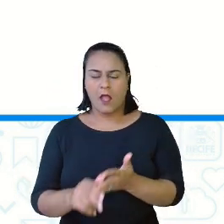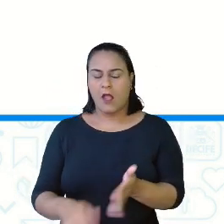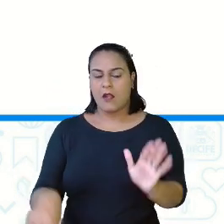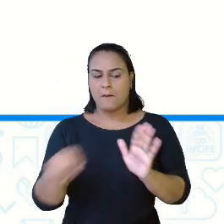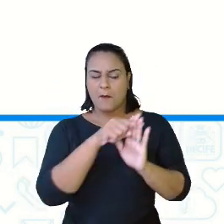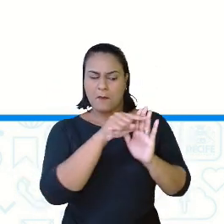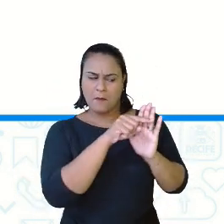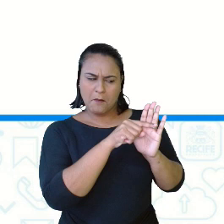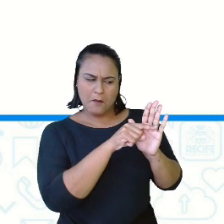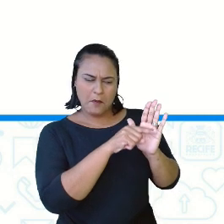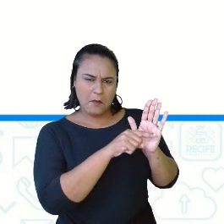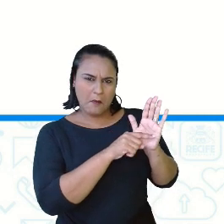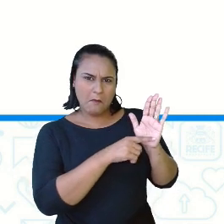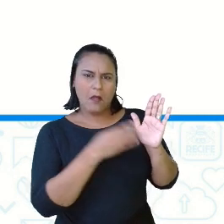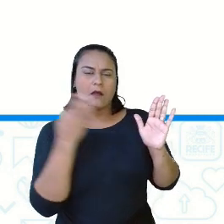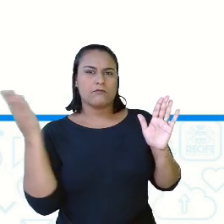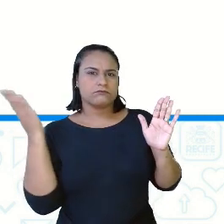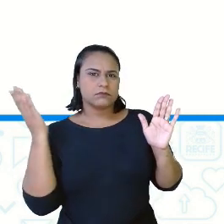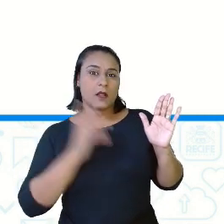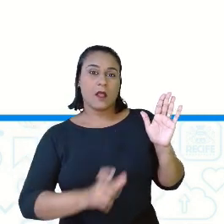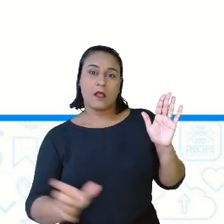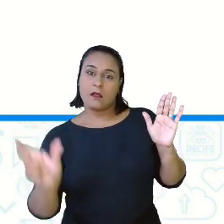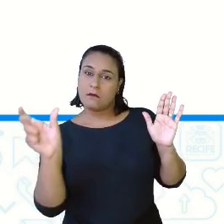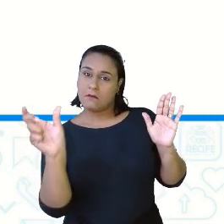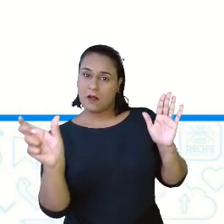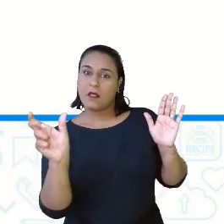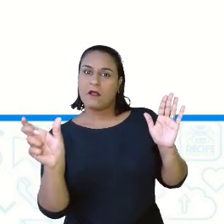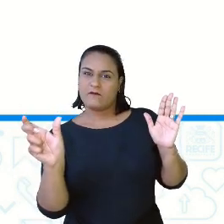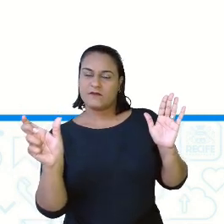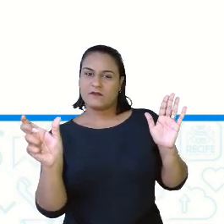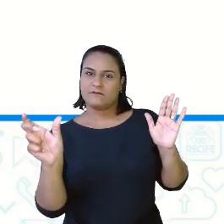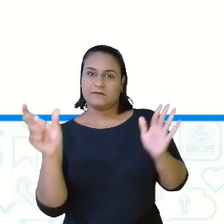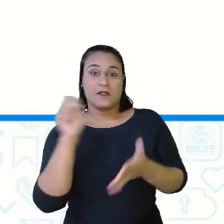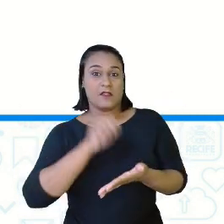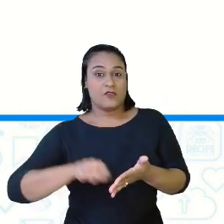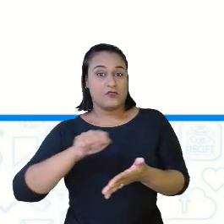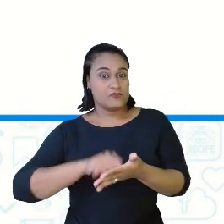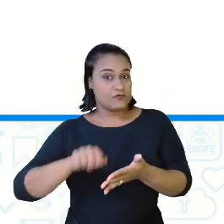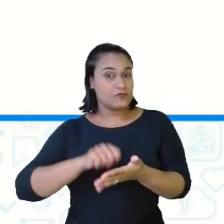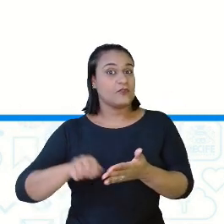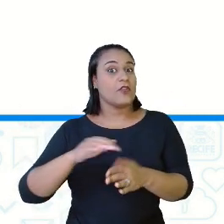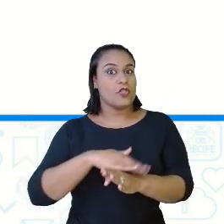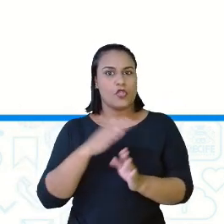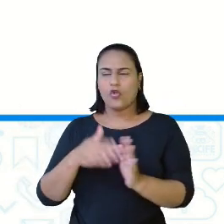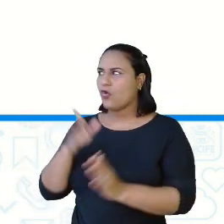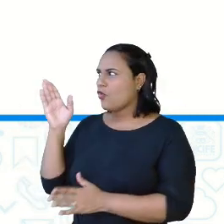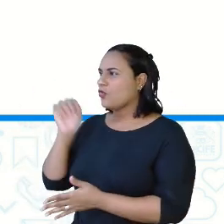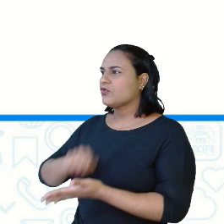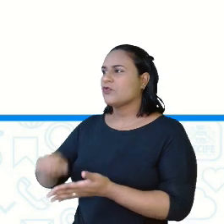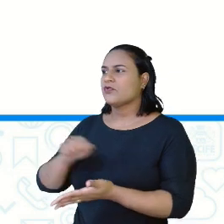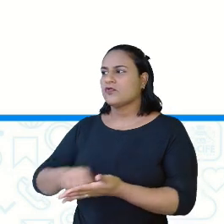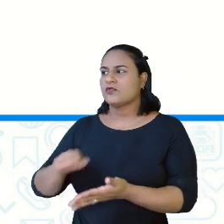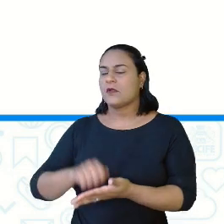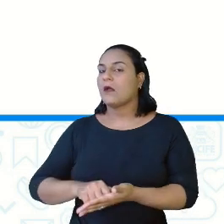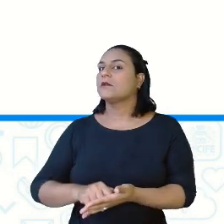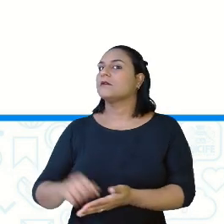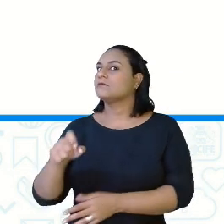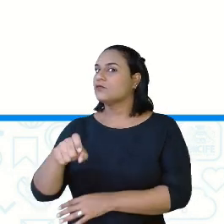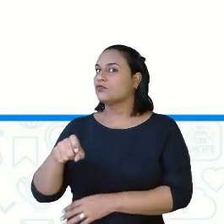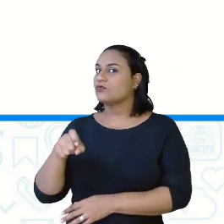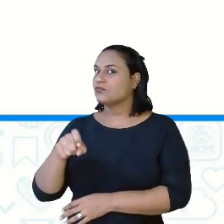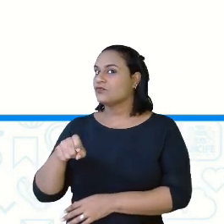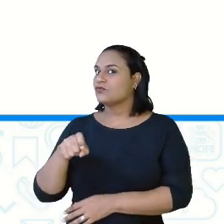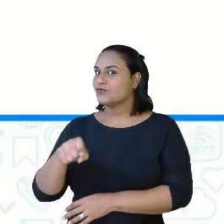graxa, puxar, relaxar e roxo. Todas essas palavras são